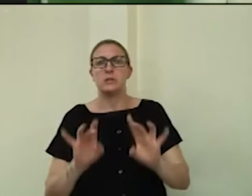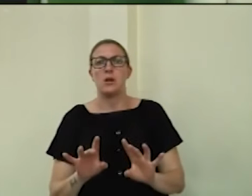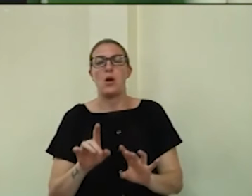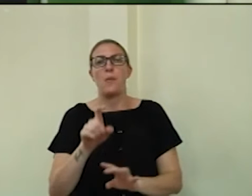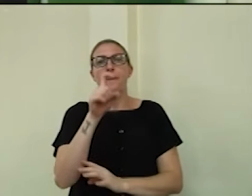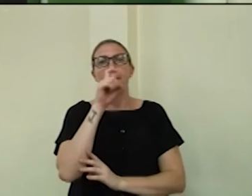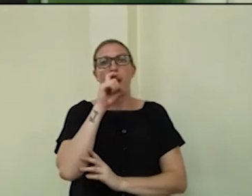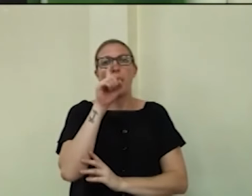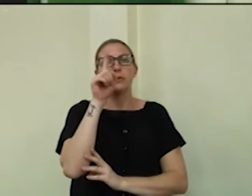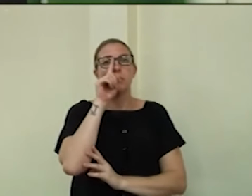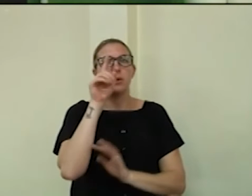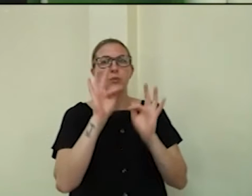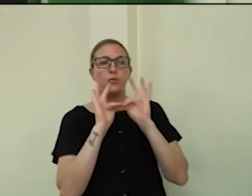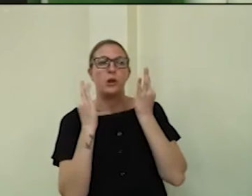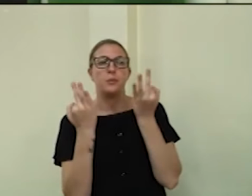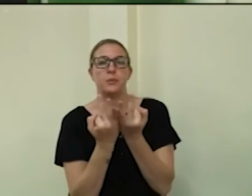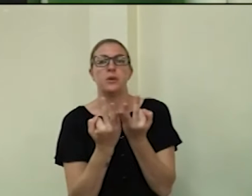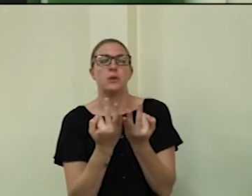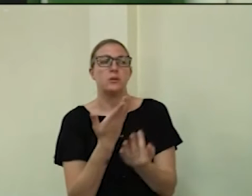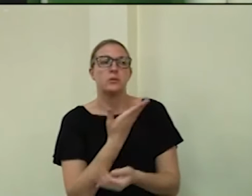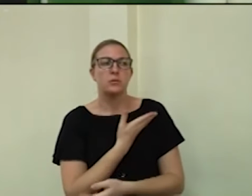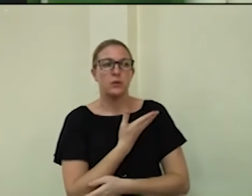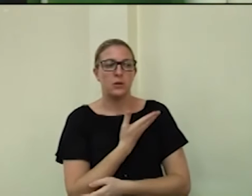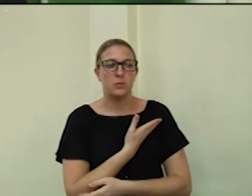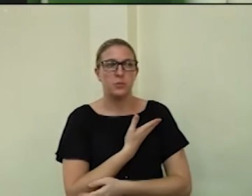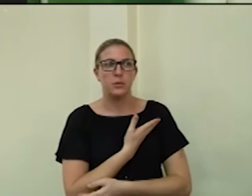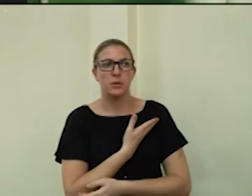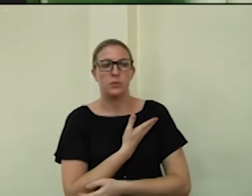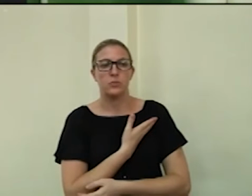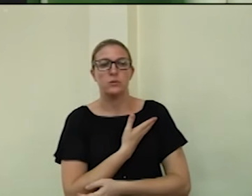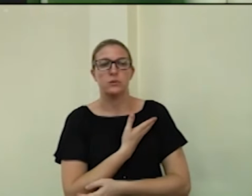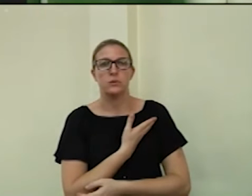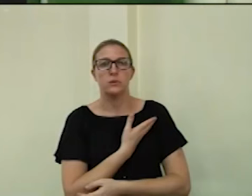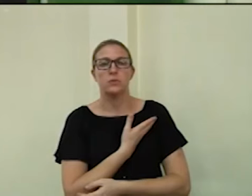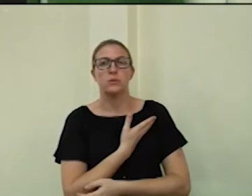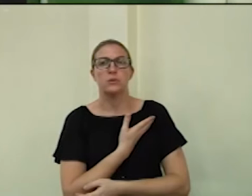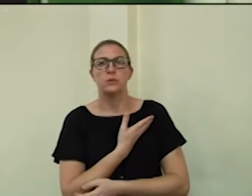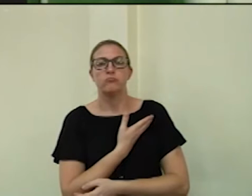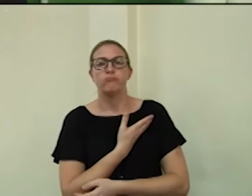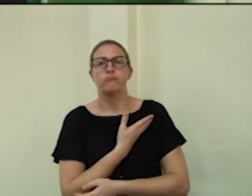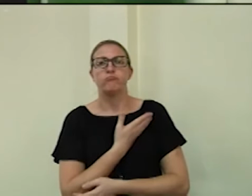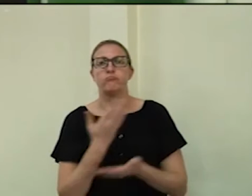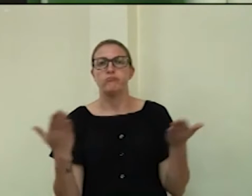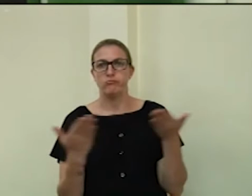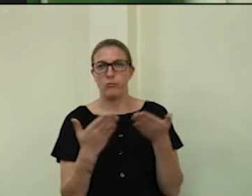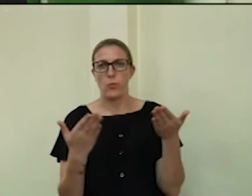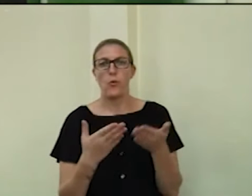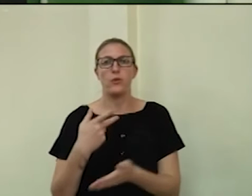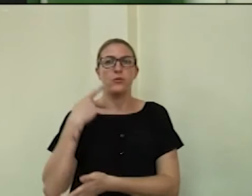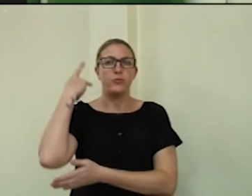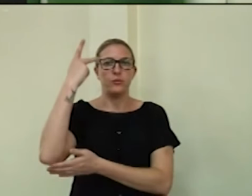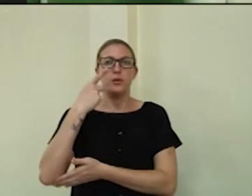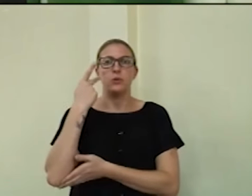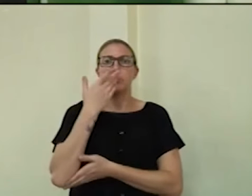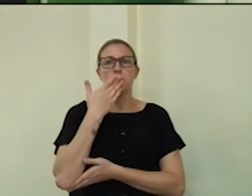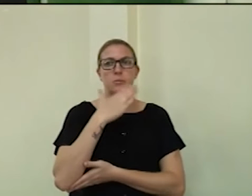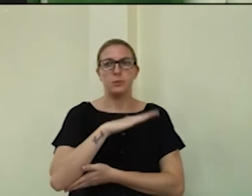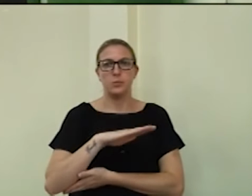pais, familiares e amigos dos recém-diplomados vereadores